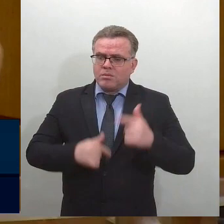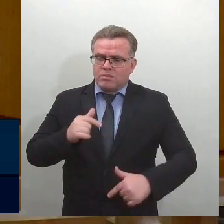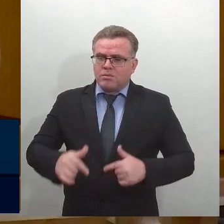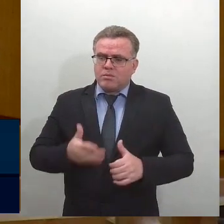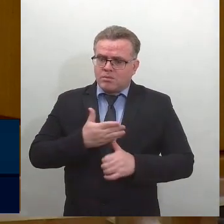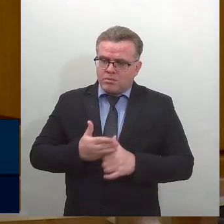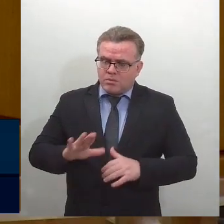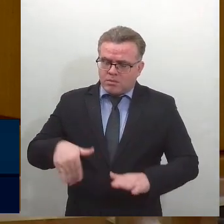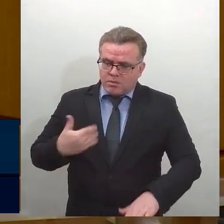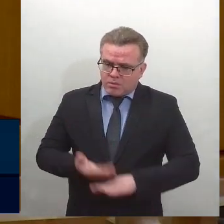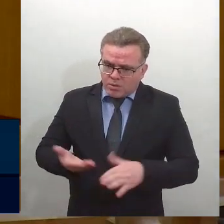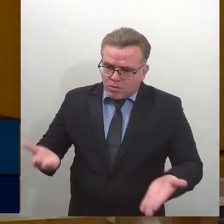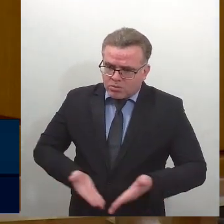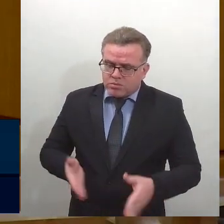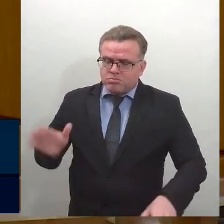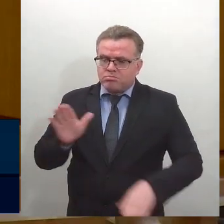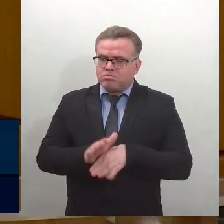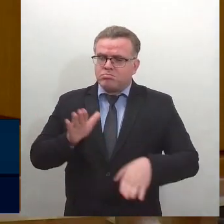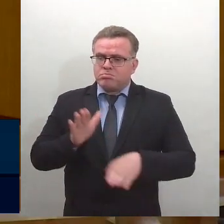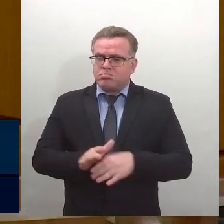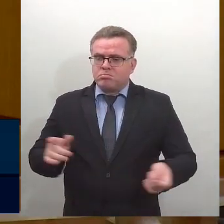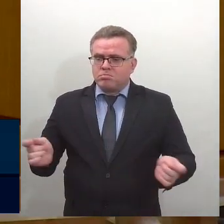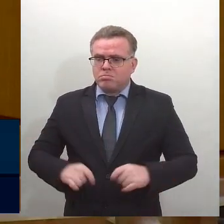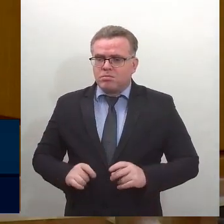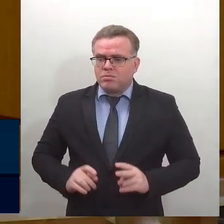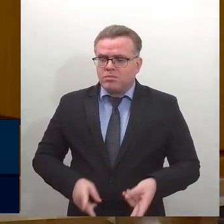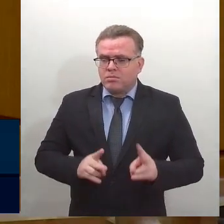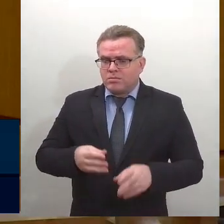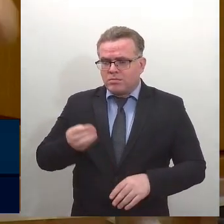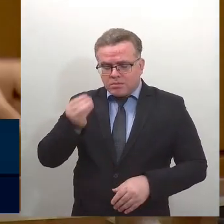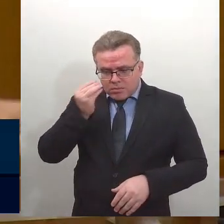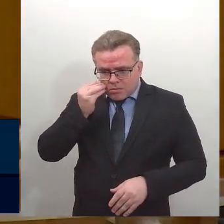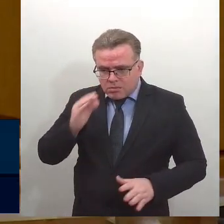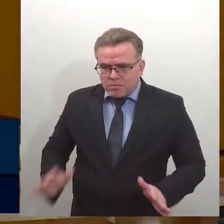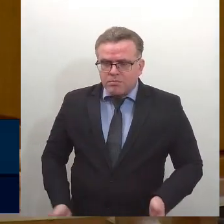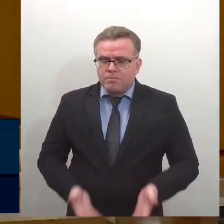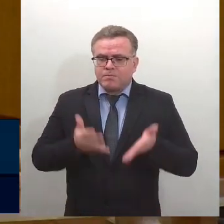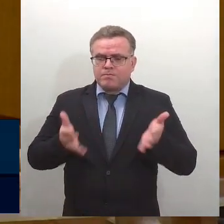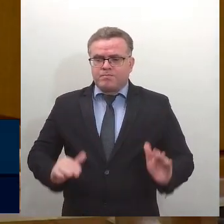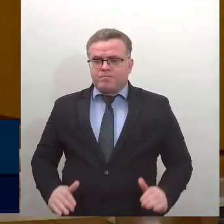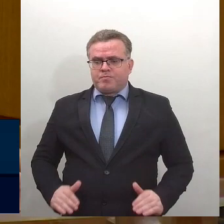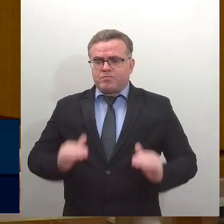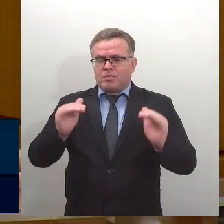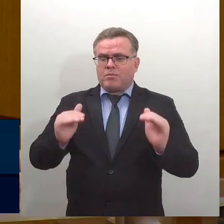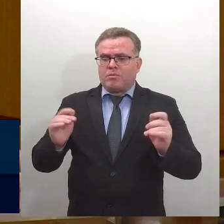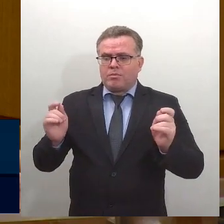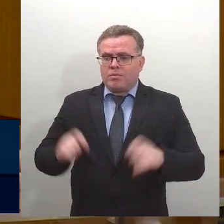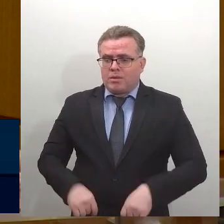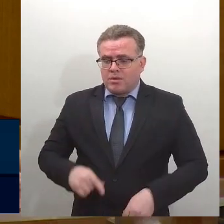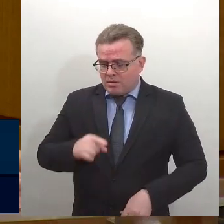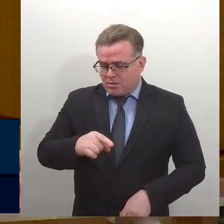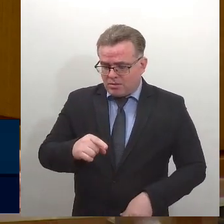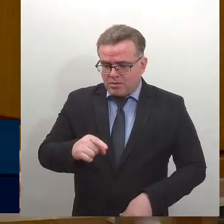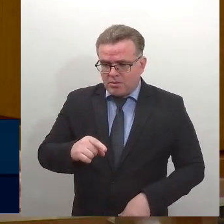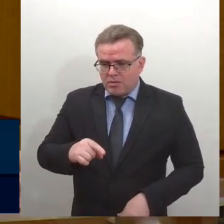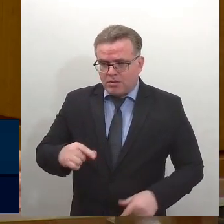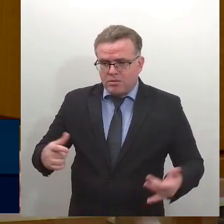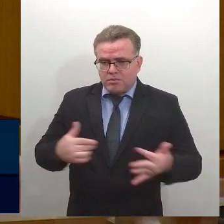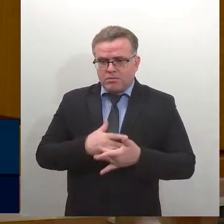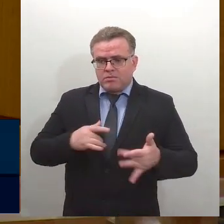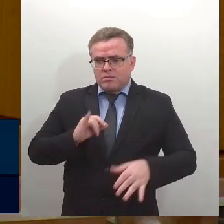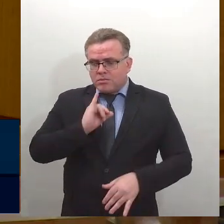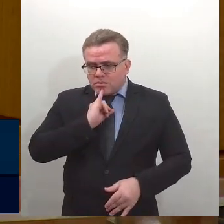foi tentar ressaltar as potencialidades da nossa cidade, foi tentar ressaltar